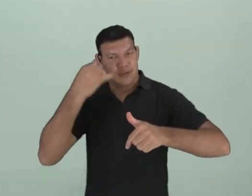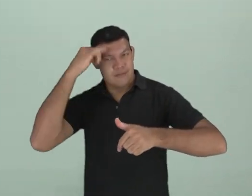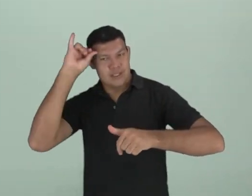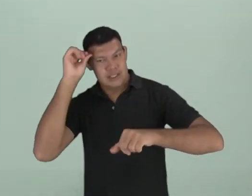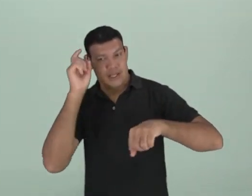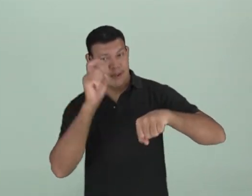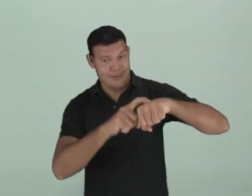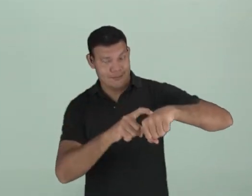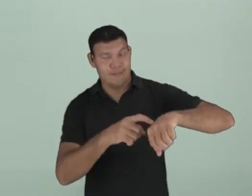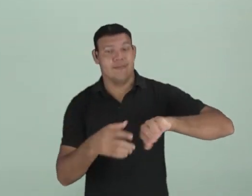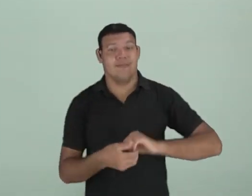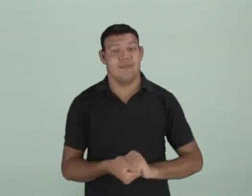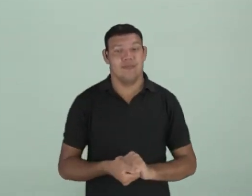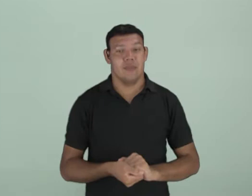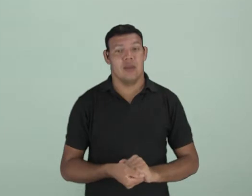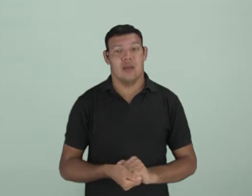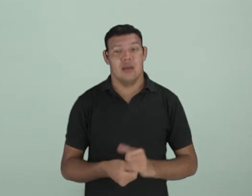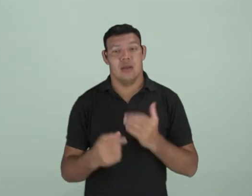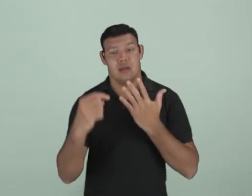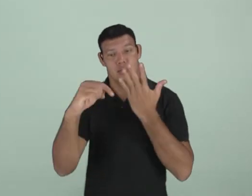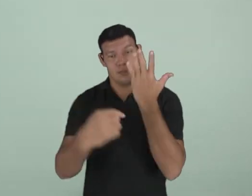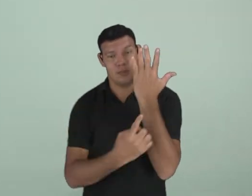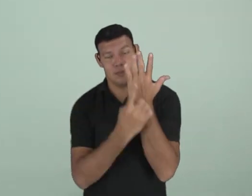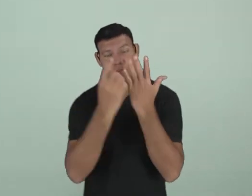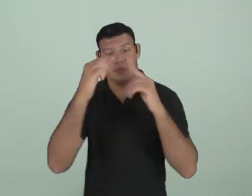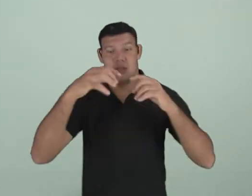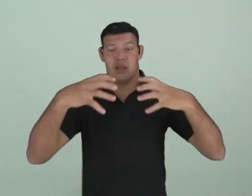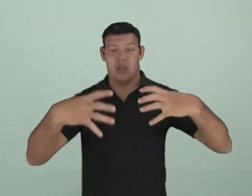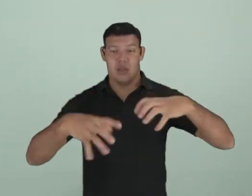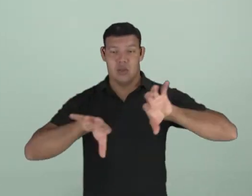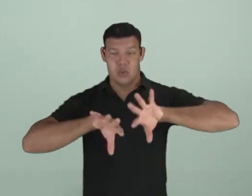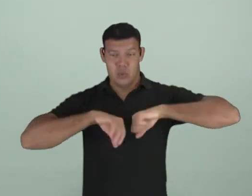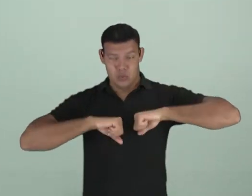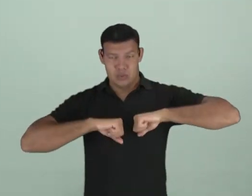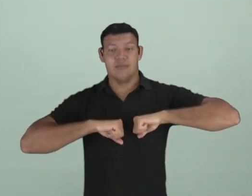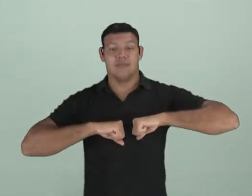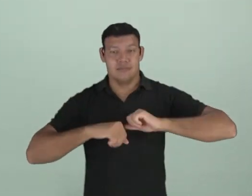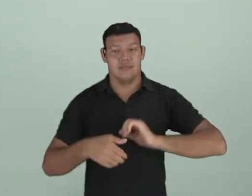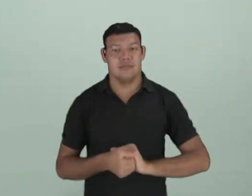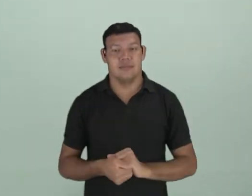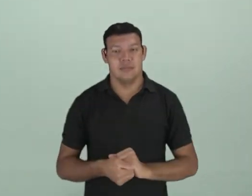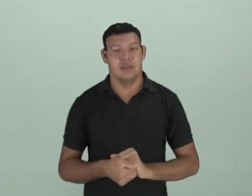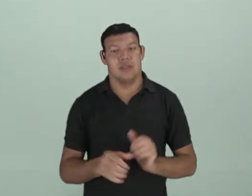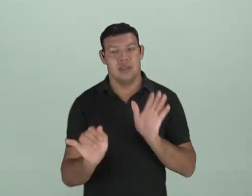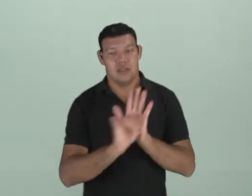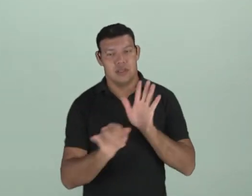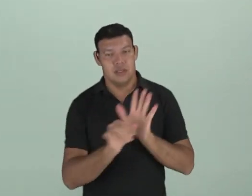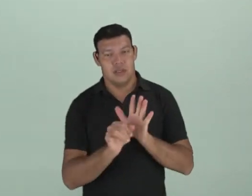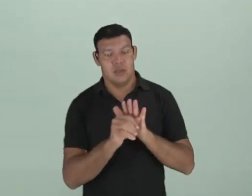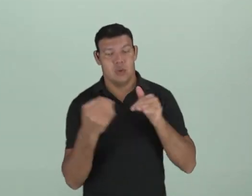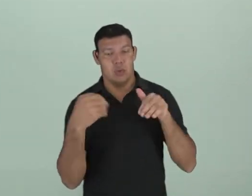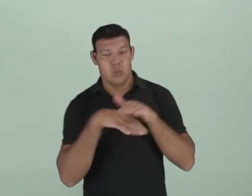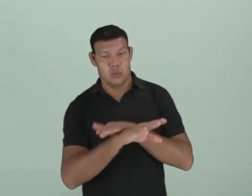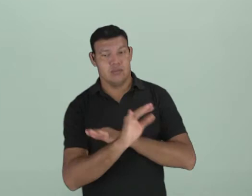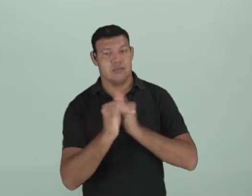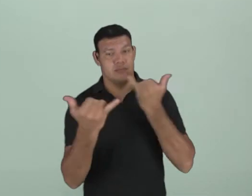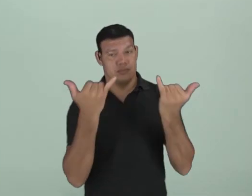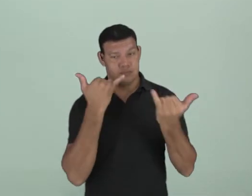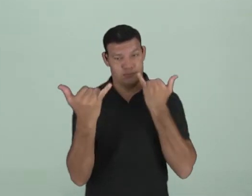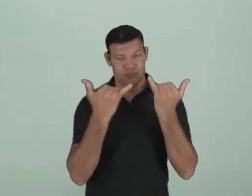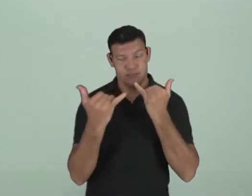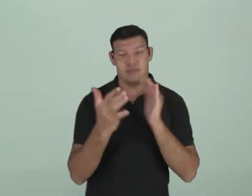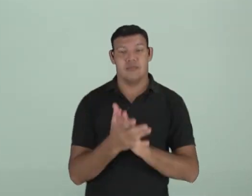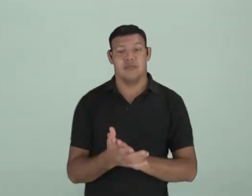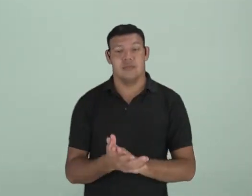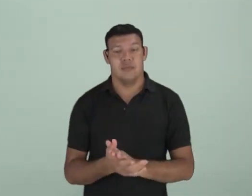Então, o sistema imunológico adquirido ele trabalha com células de memória que vão identificar e vão guardar essa informação sobre esse